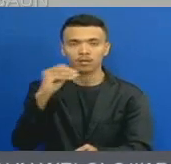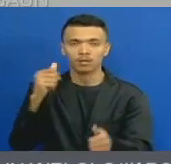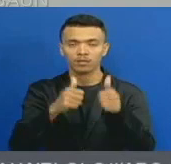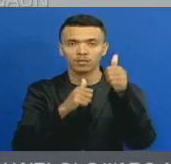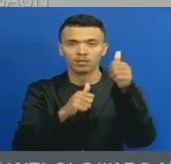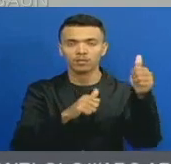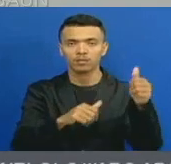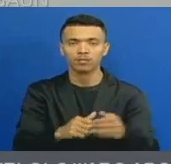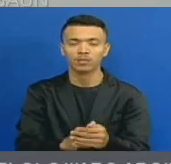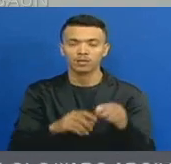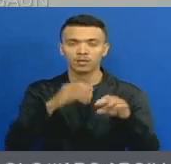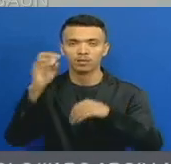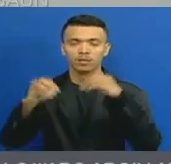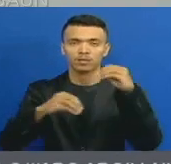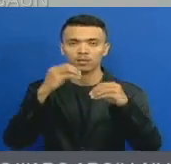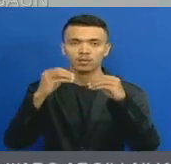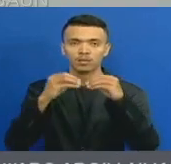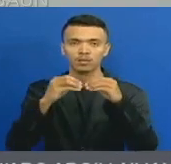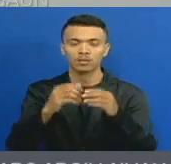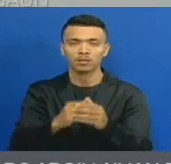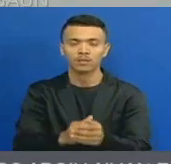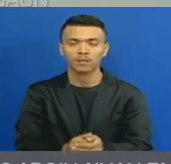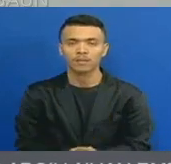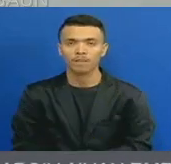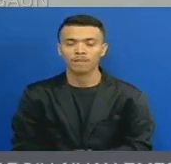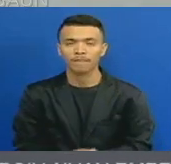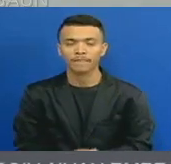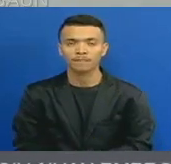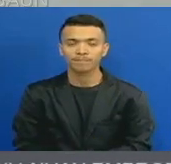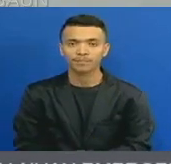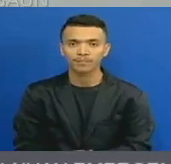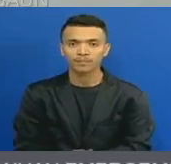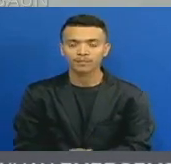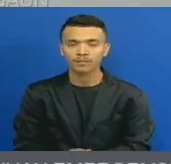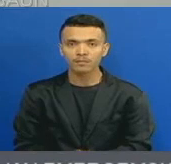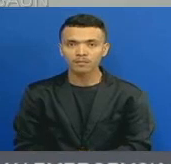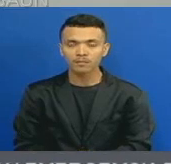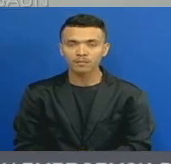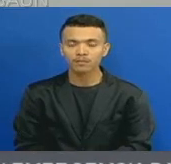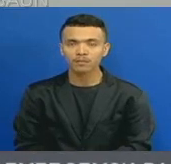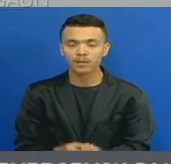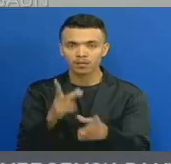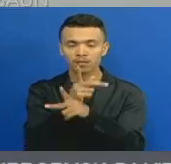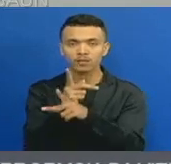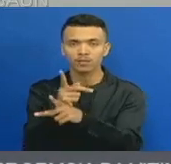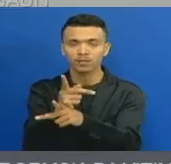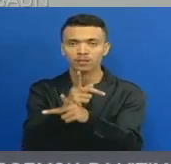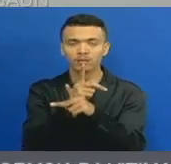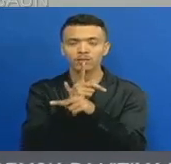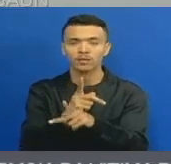Tuihela Liliu, quando a Constituição República, Hatu, não assegura para